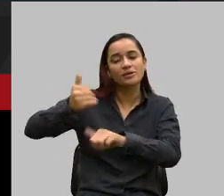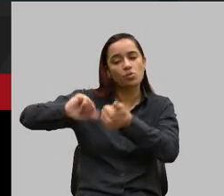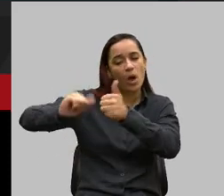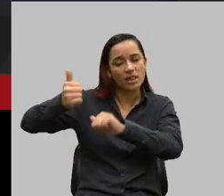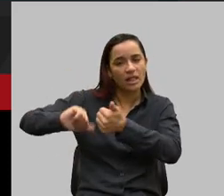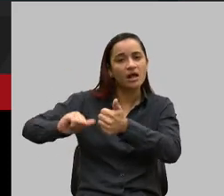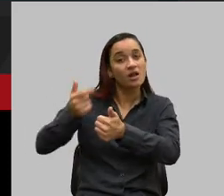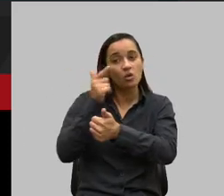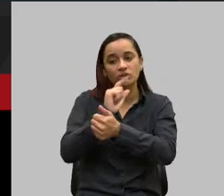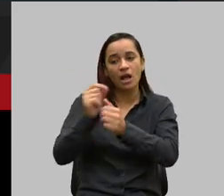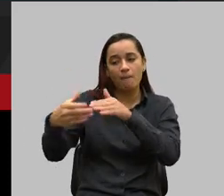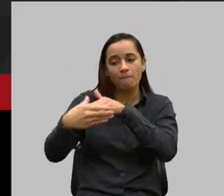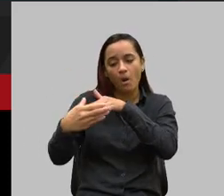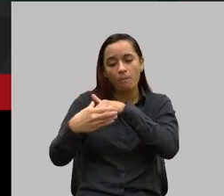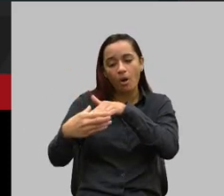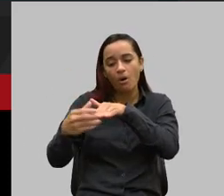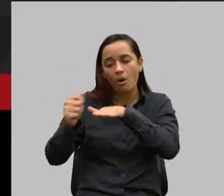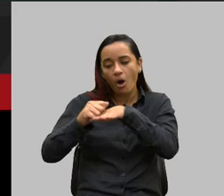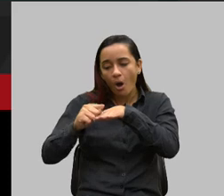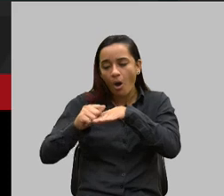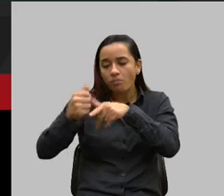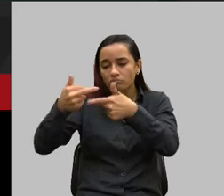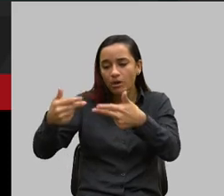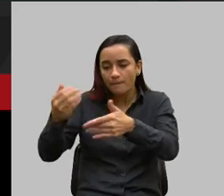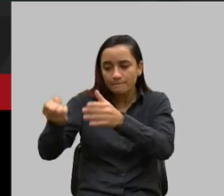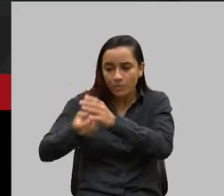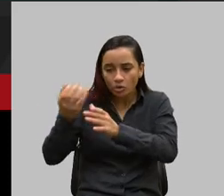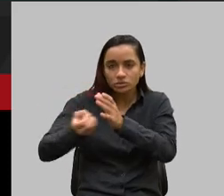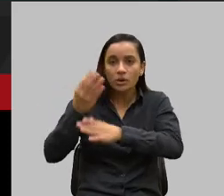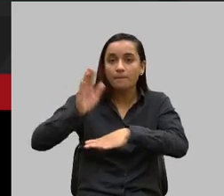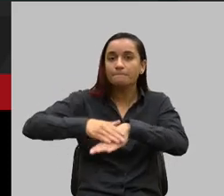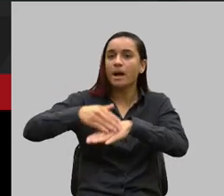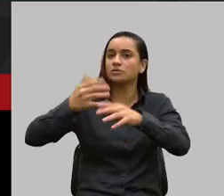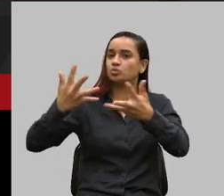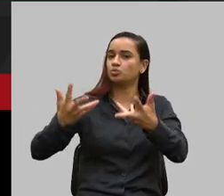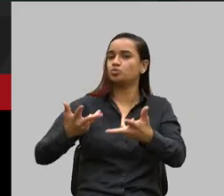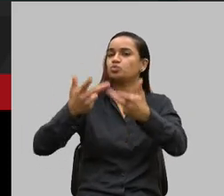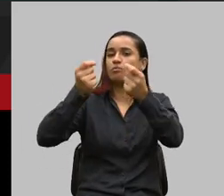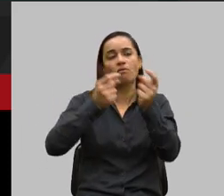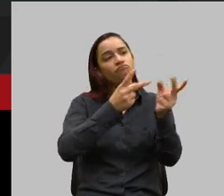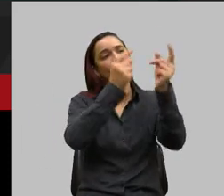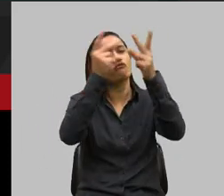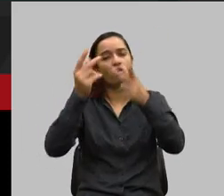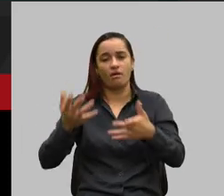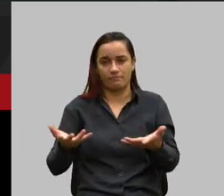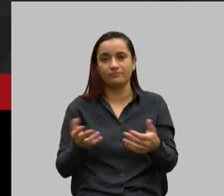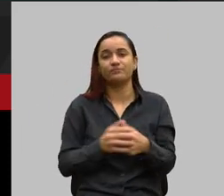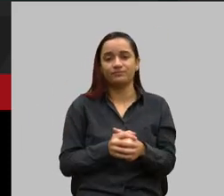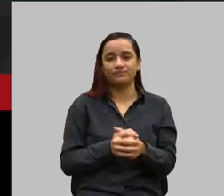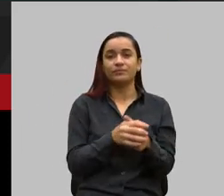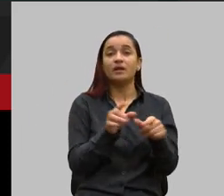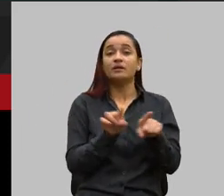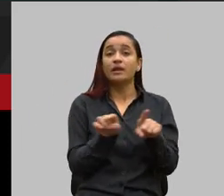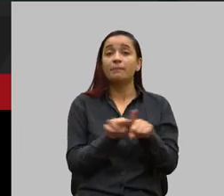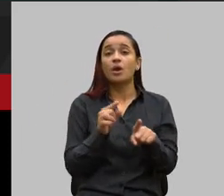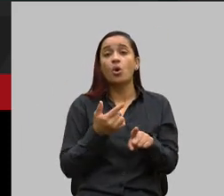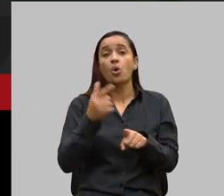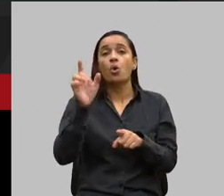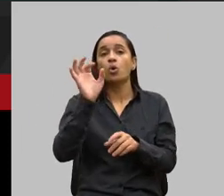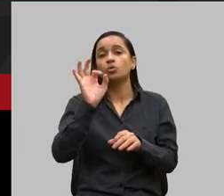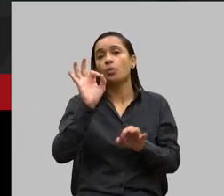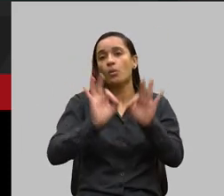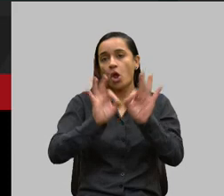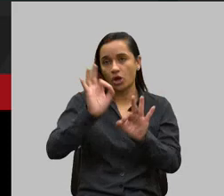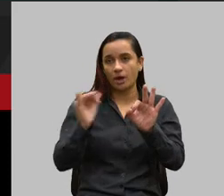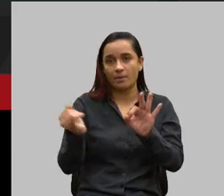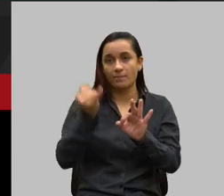são exemplos de aplicações desses recursos outro programa importante ali é o pesquisador na empresa que